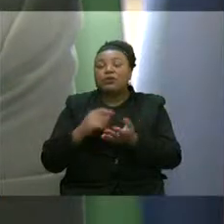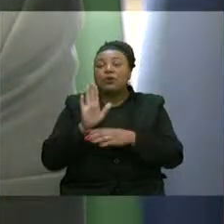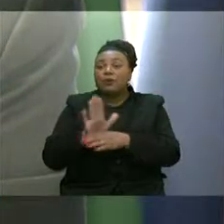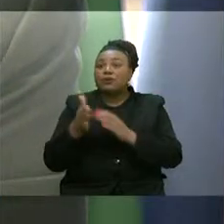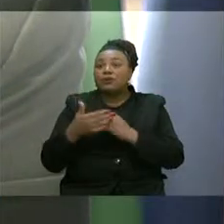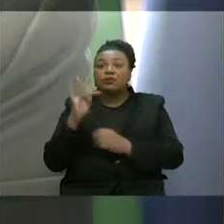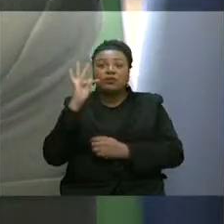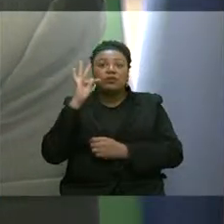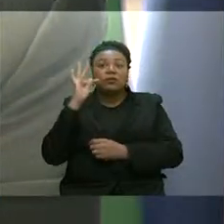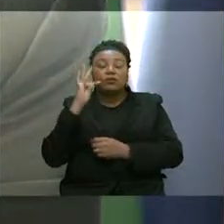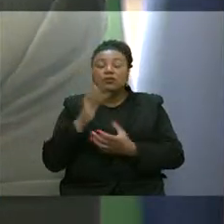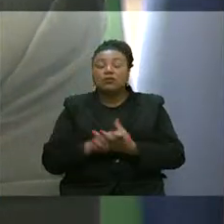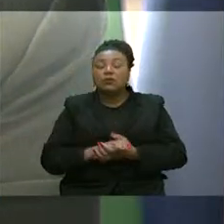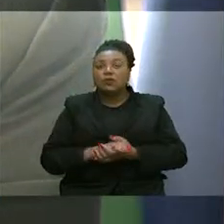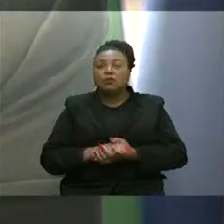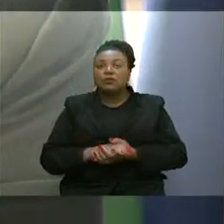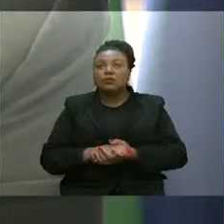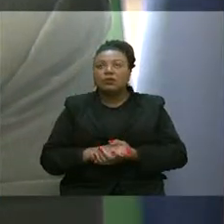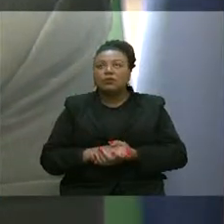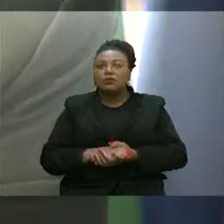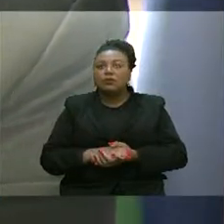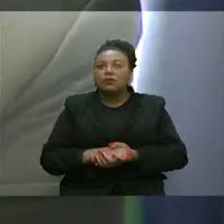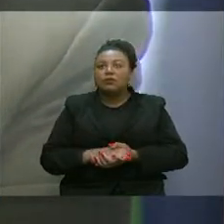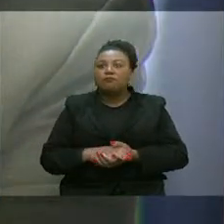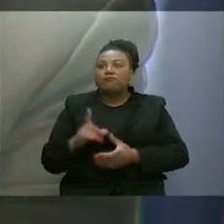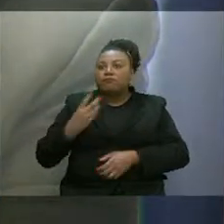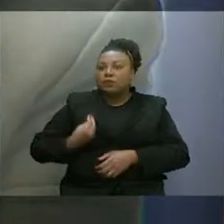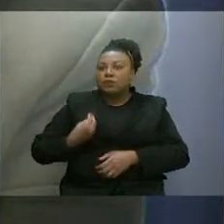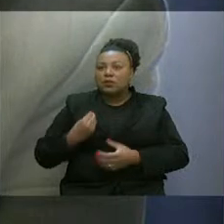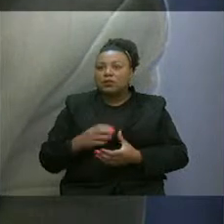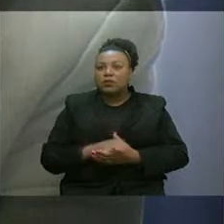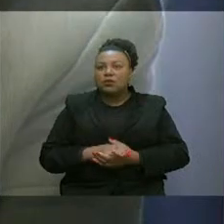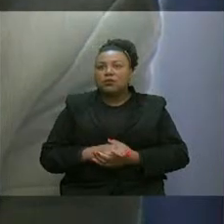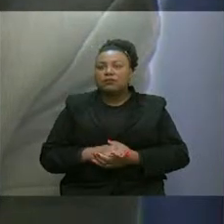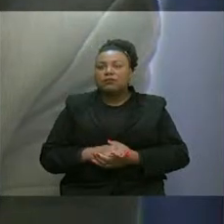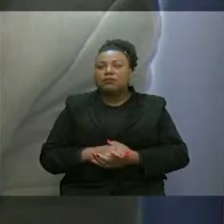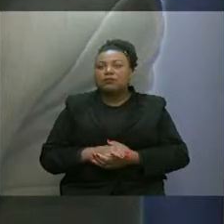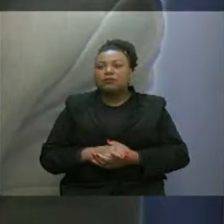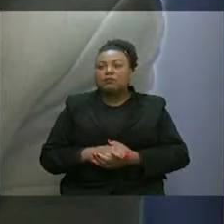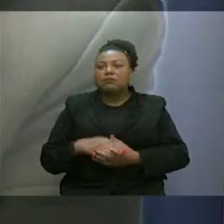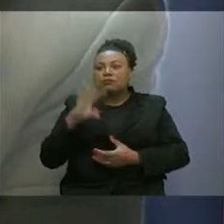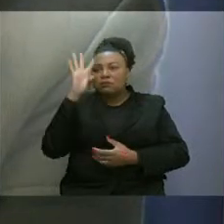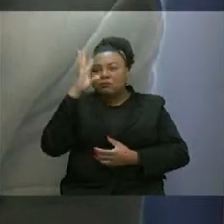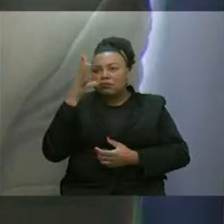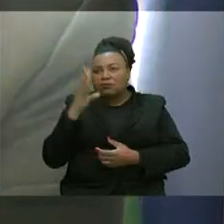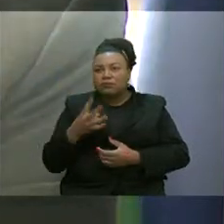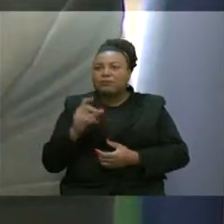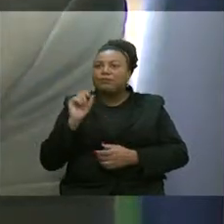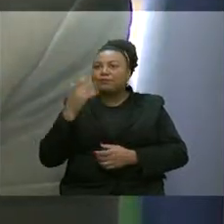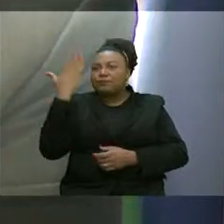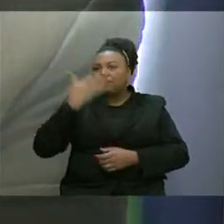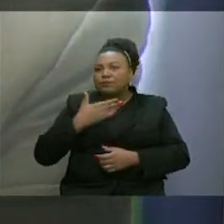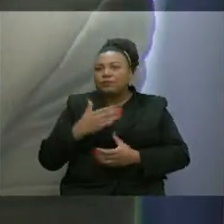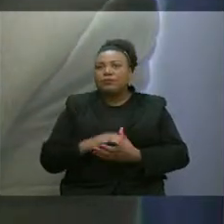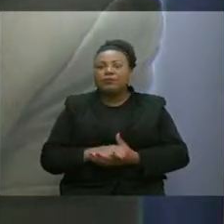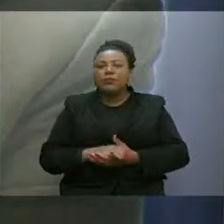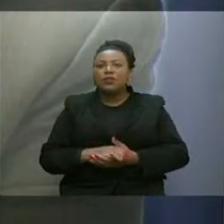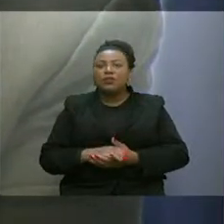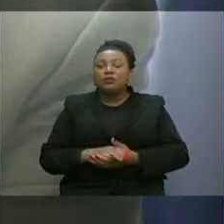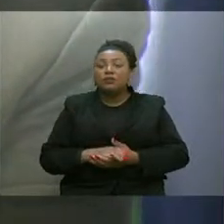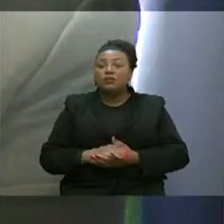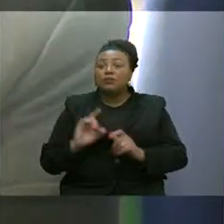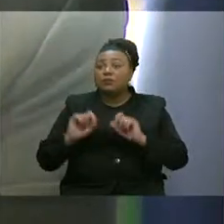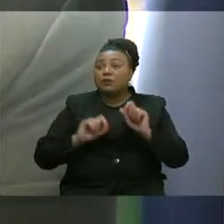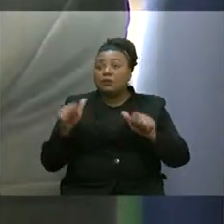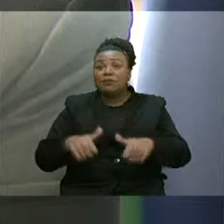Nós, médicos, temos muito presente essa questão de basear nossas decisões baseada em evidências,